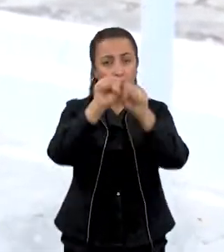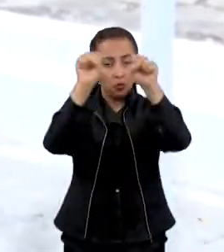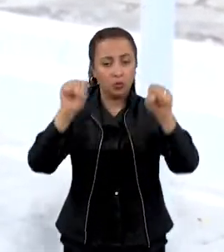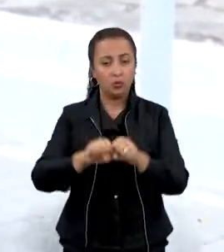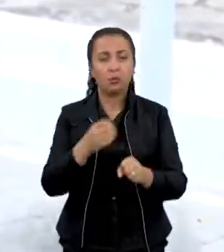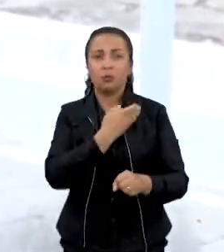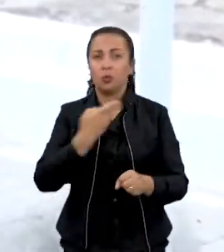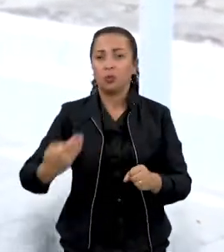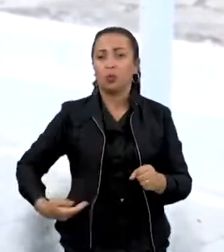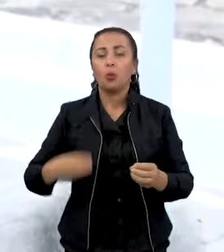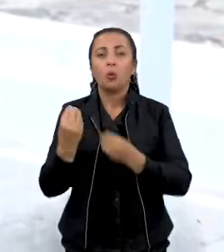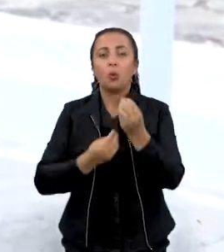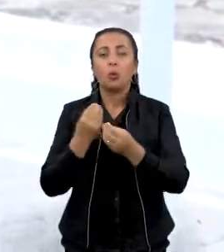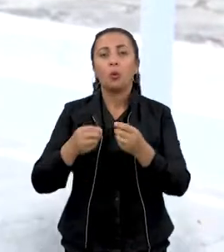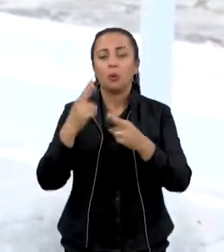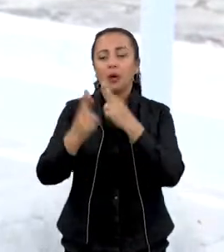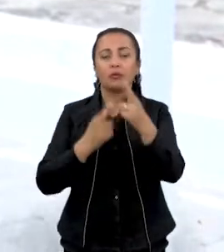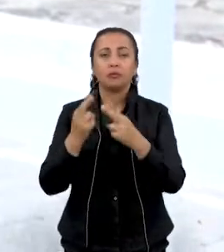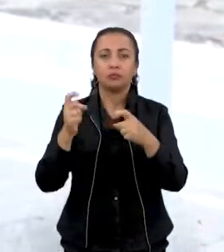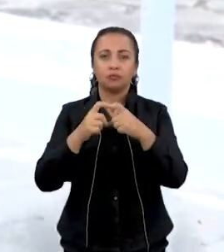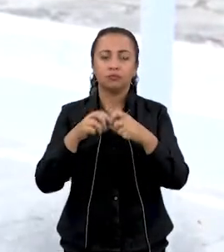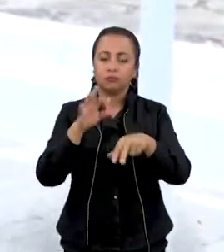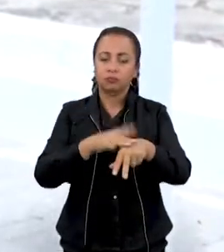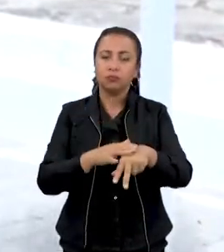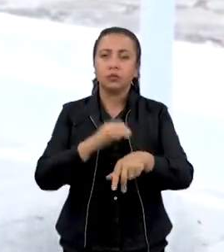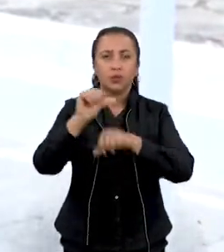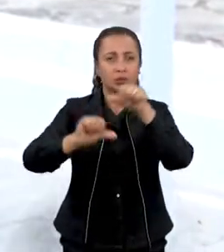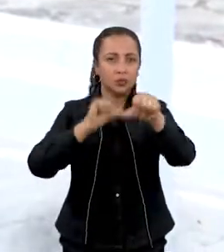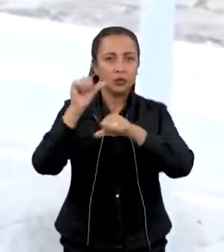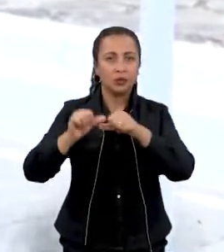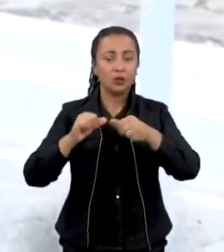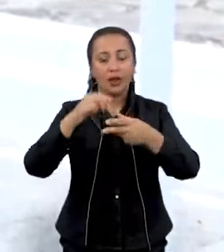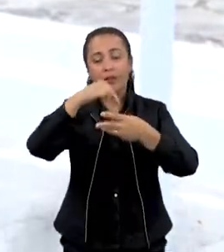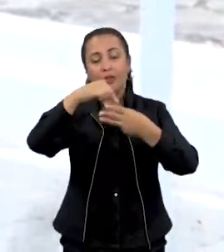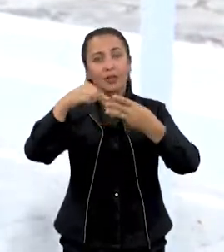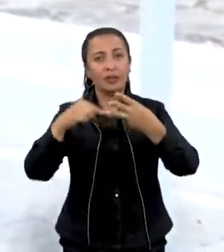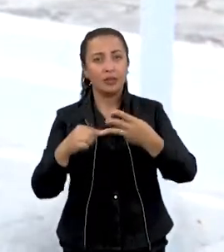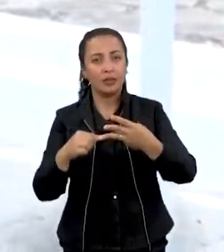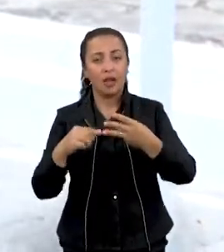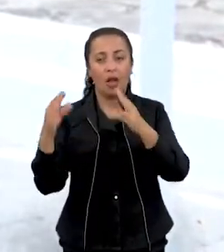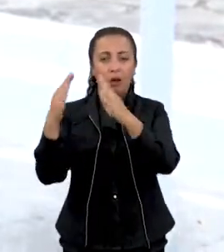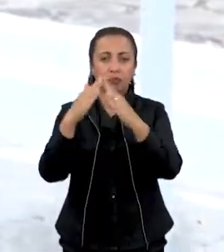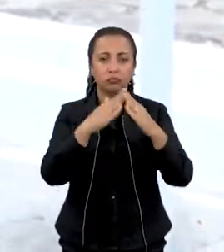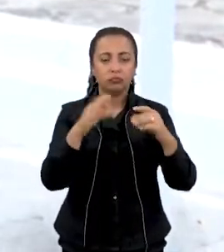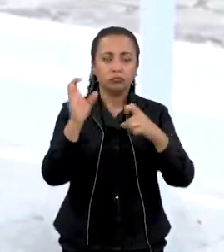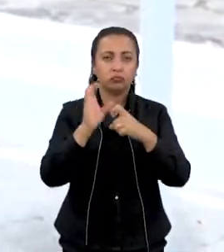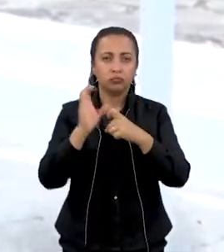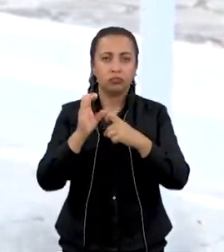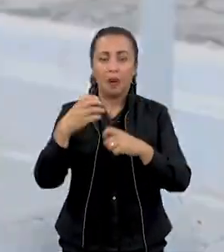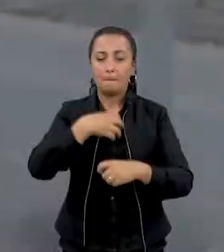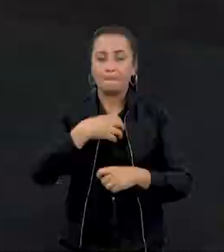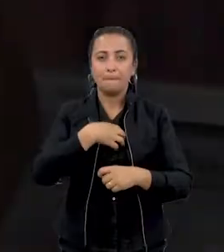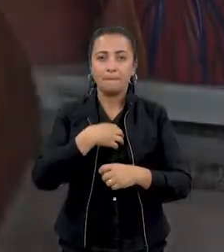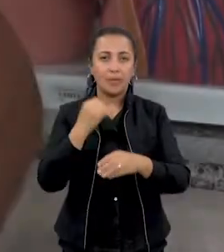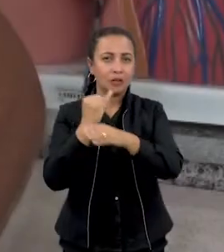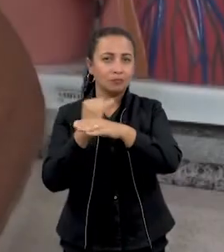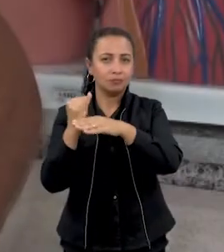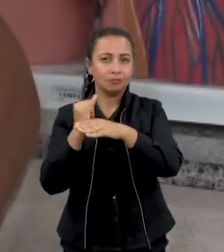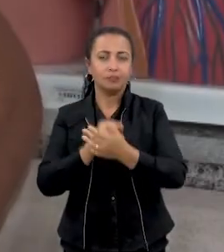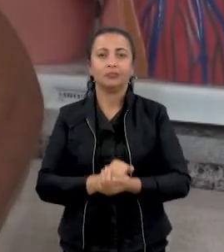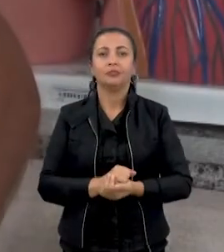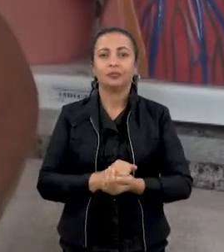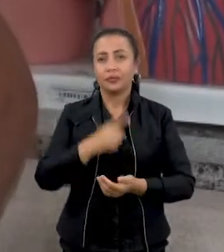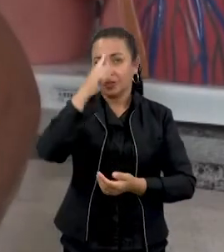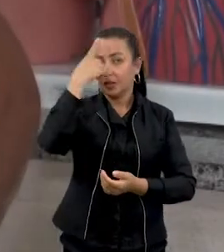público como é que essa relação médico-paciente está sendo desenvolvida nesses 3 PSFs do município de Tapetinga, Bahia. A ideia